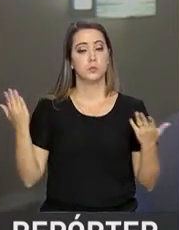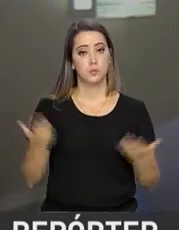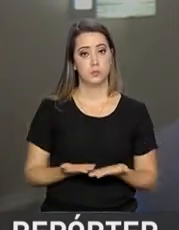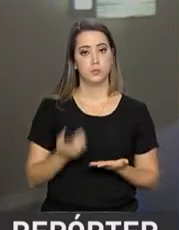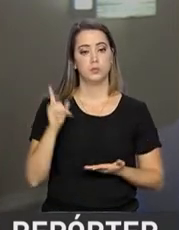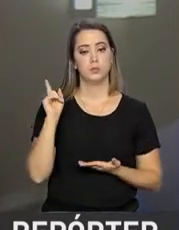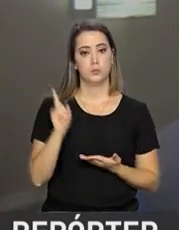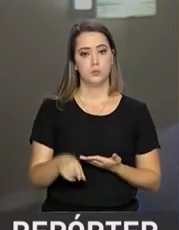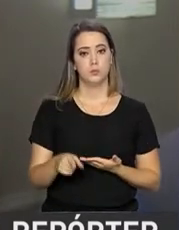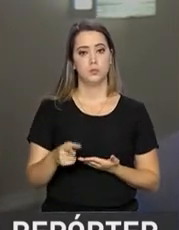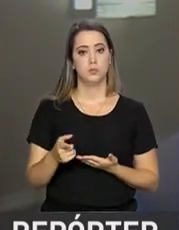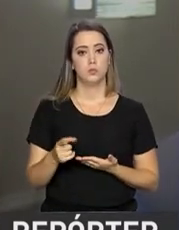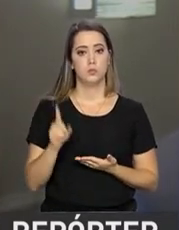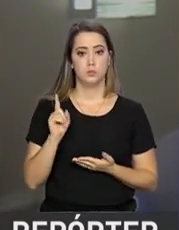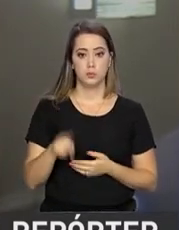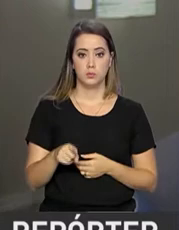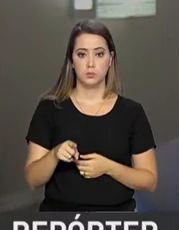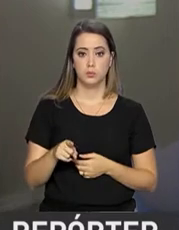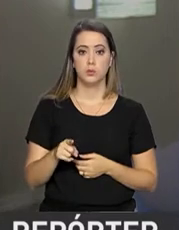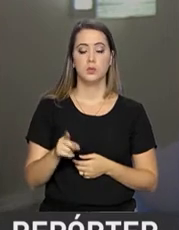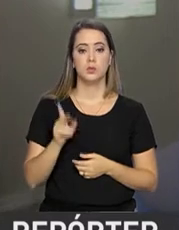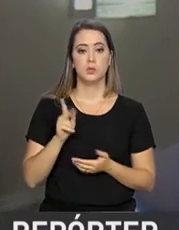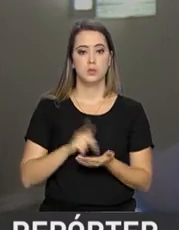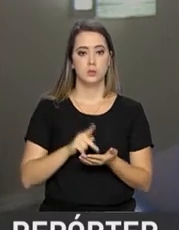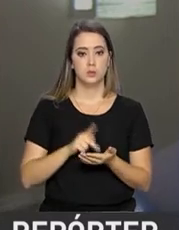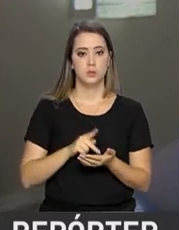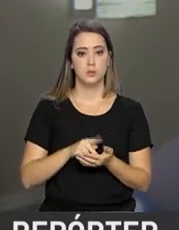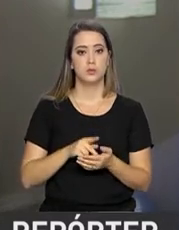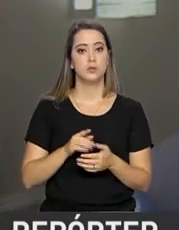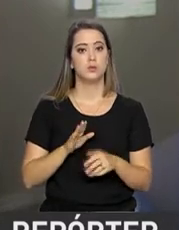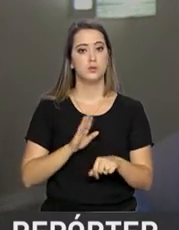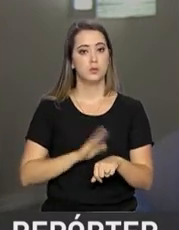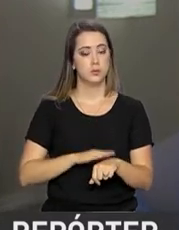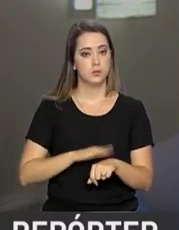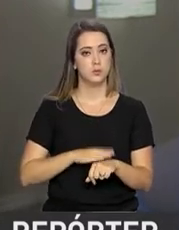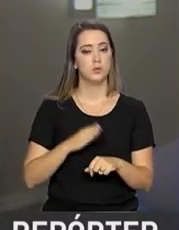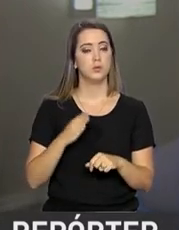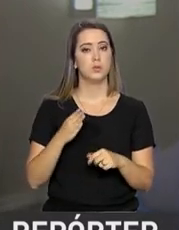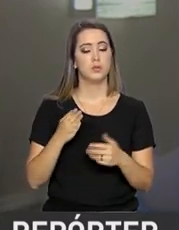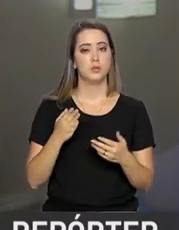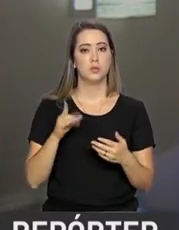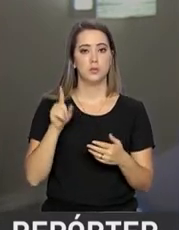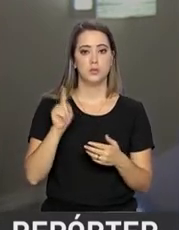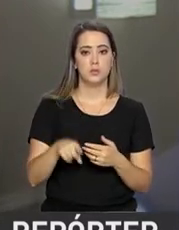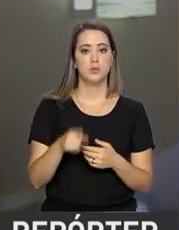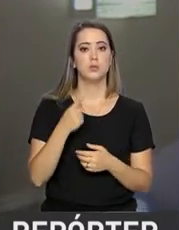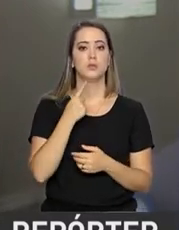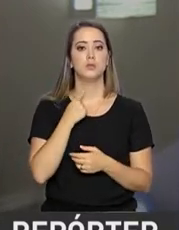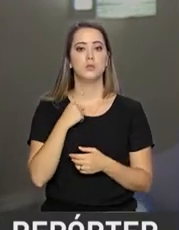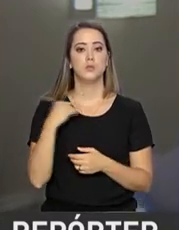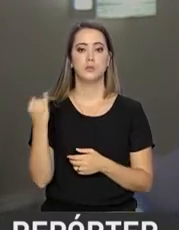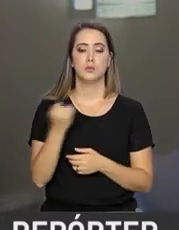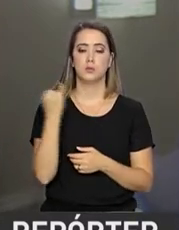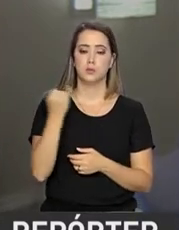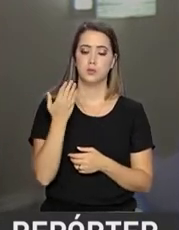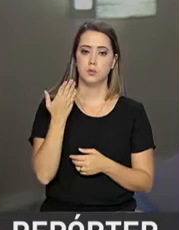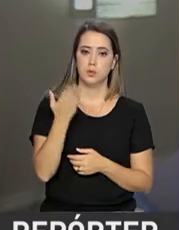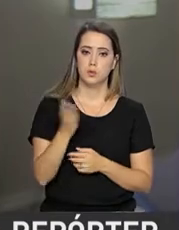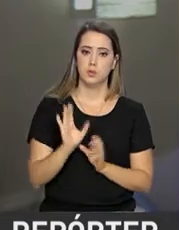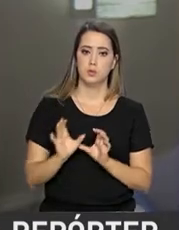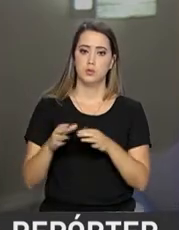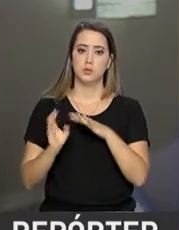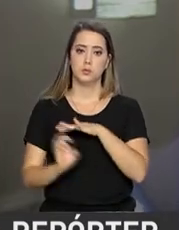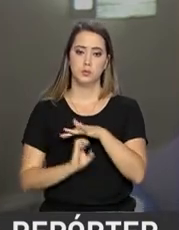é é realmente um local onde existe o interesse muito grande dos